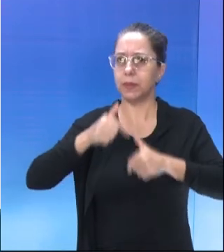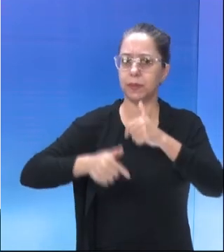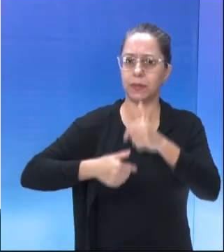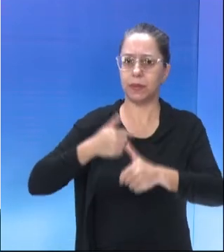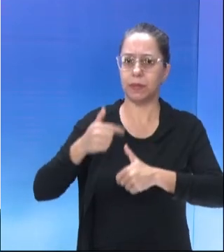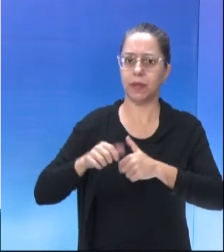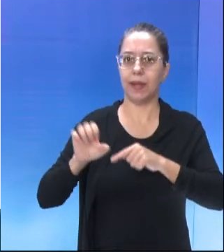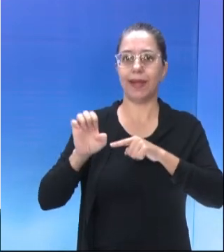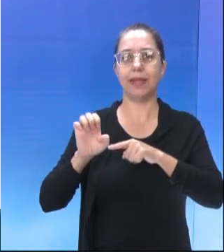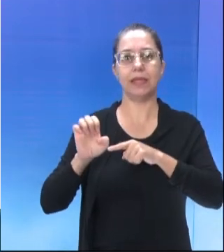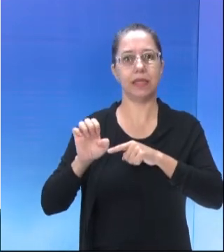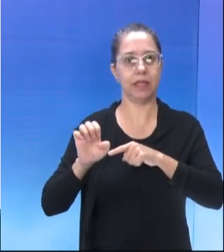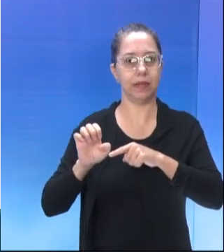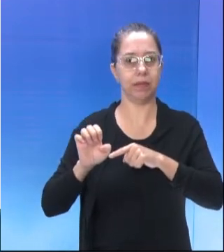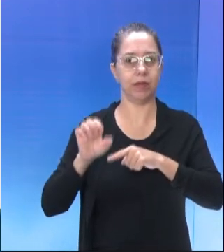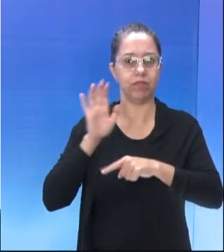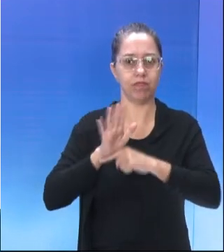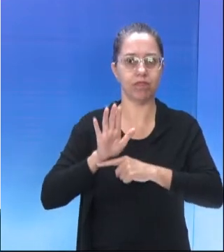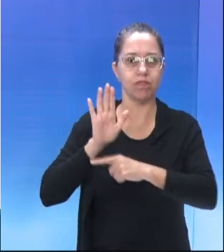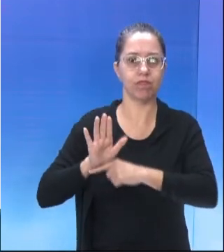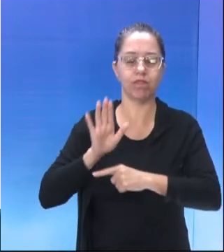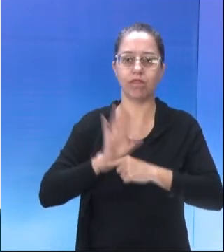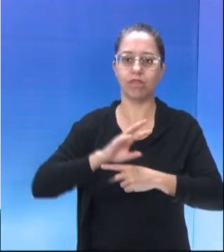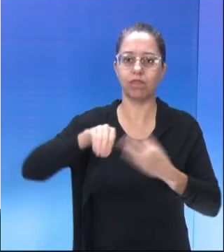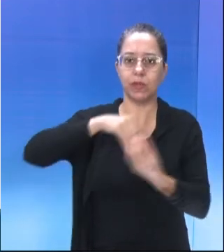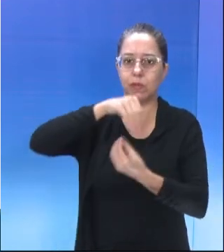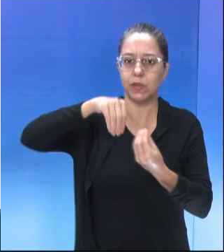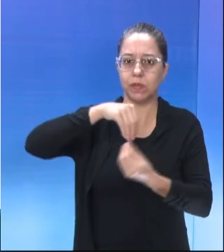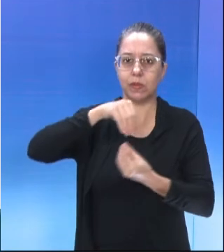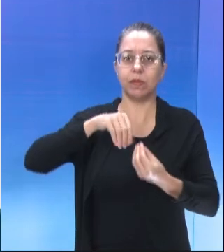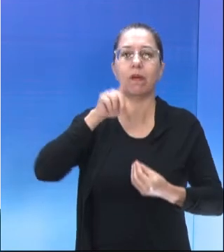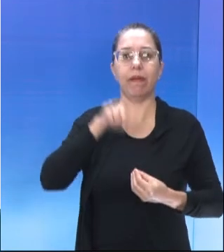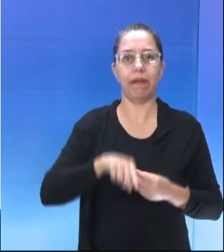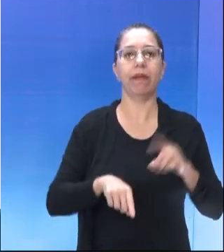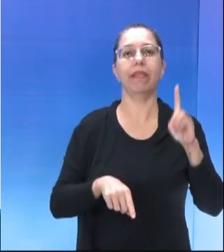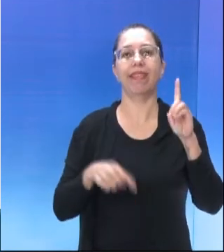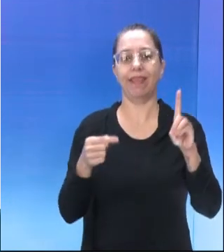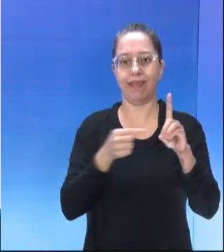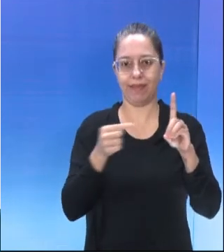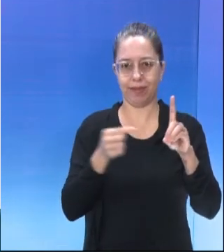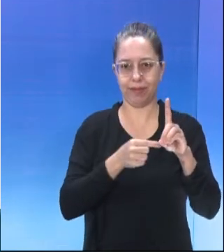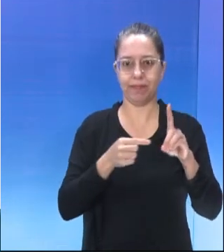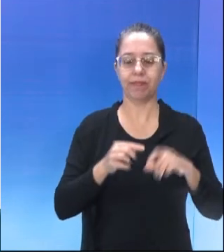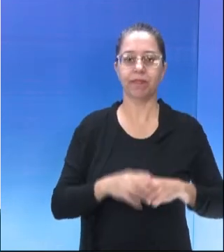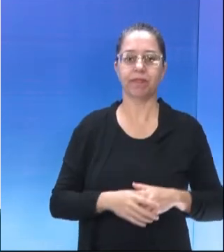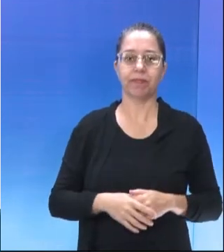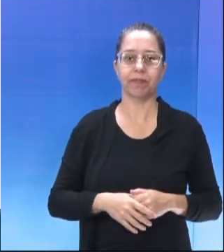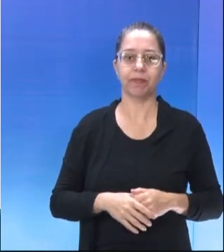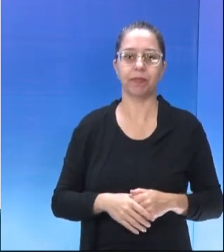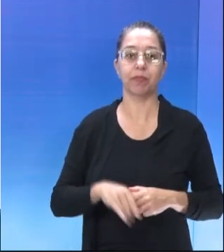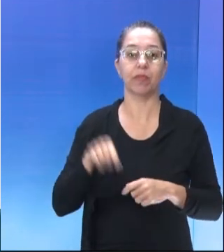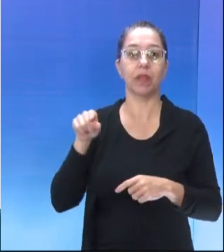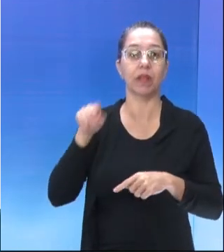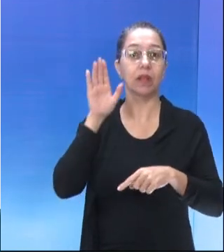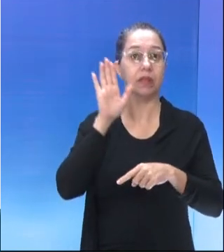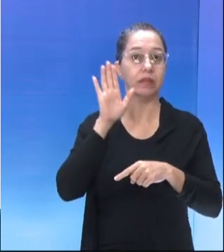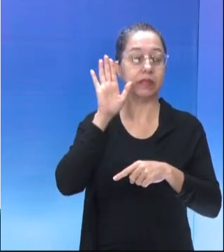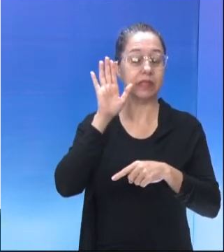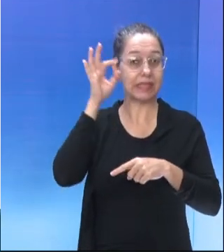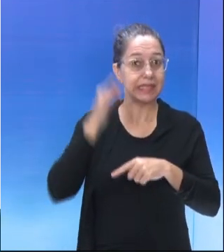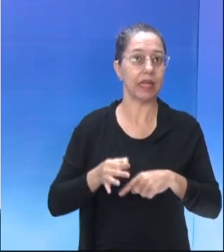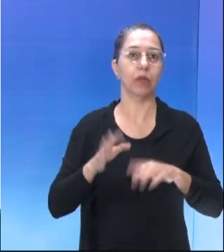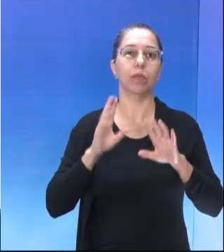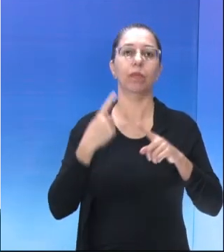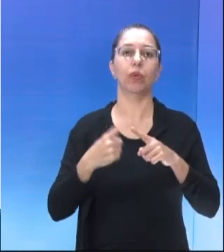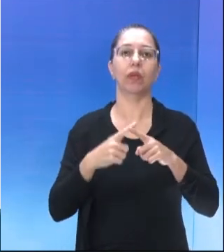aqui analisar essa letra D, porque ela é o nosso gabarito, tá certo? É o nosso gabarito, é ela que está correta.